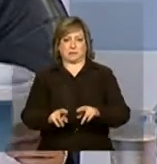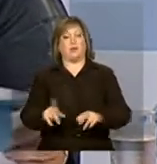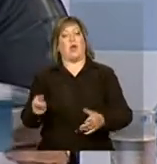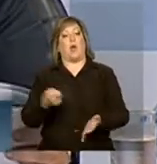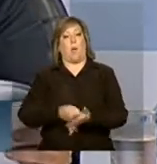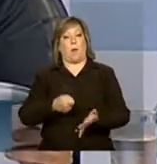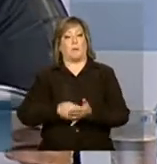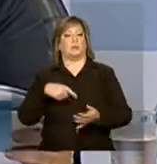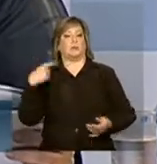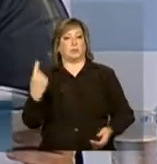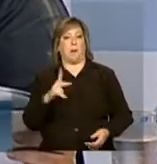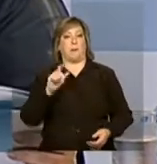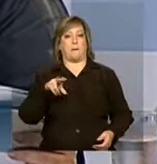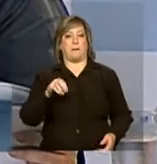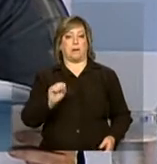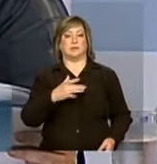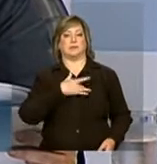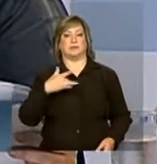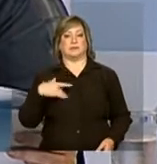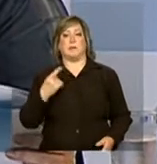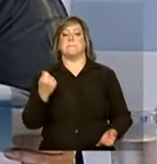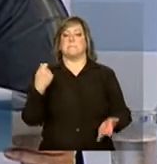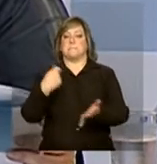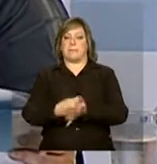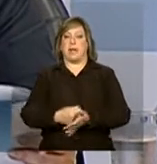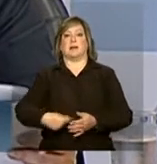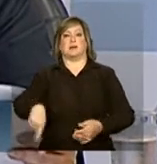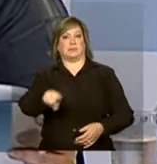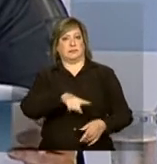pelos planos de saúde a cobertura